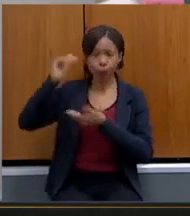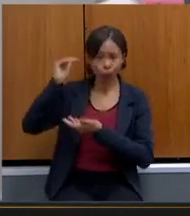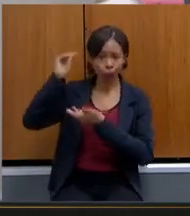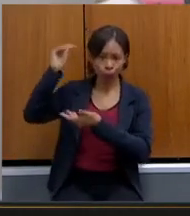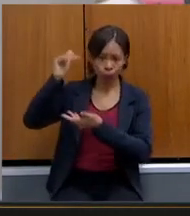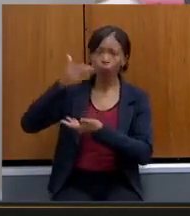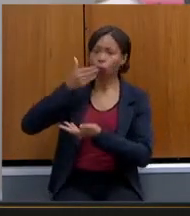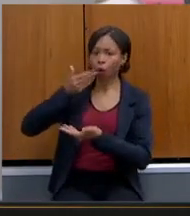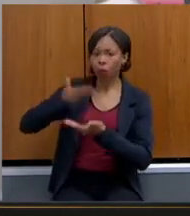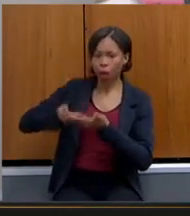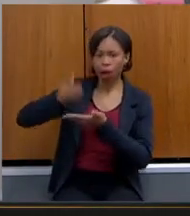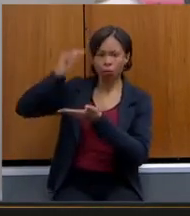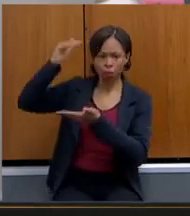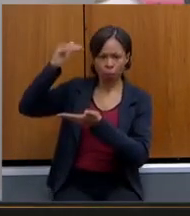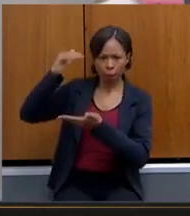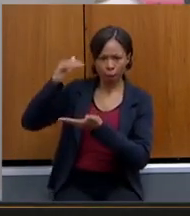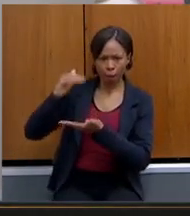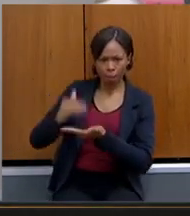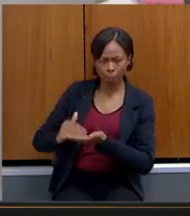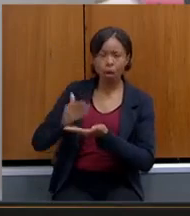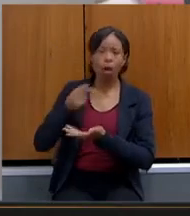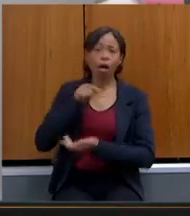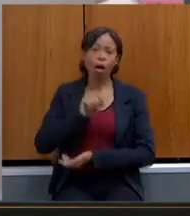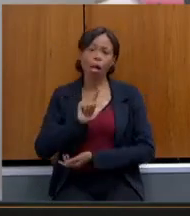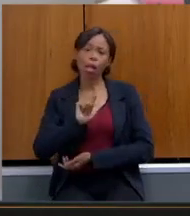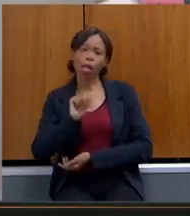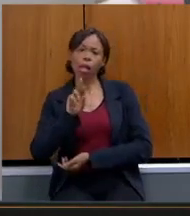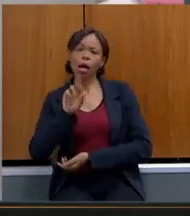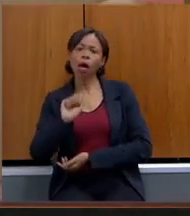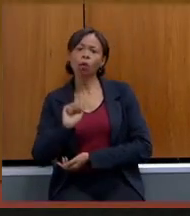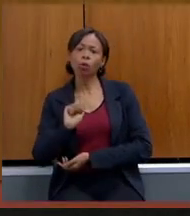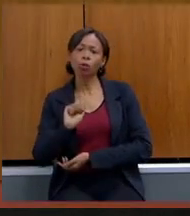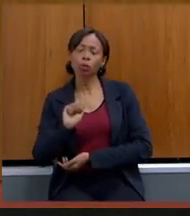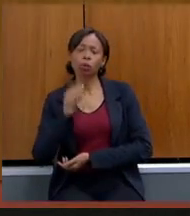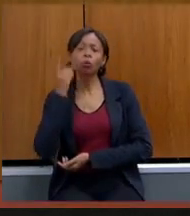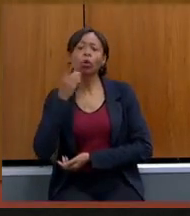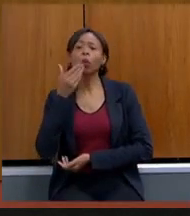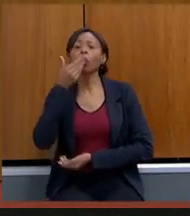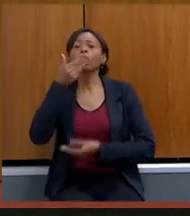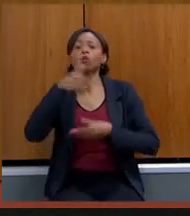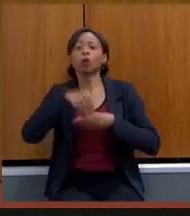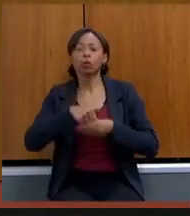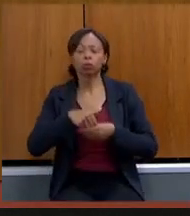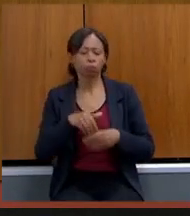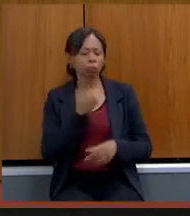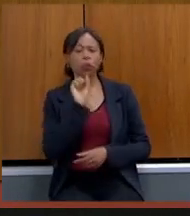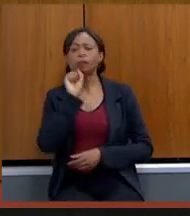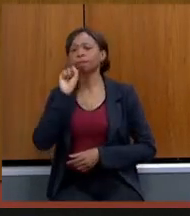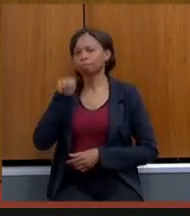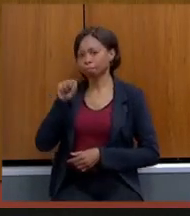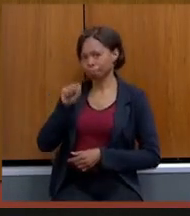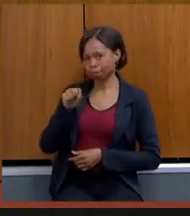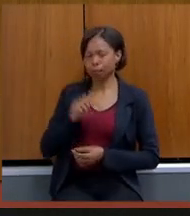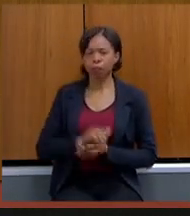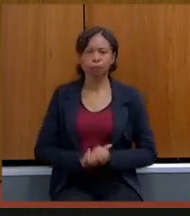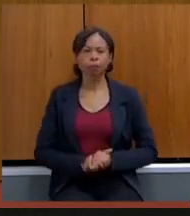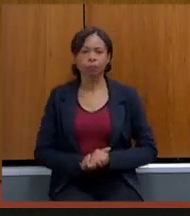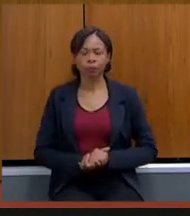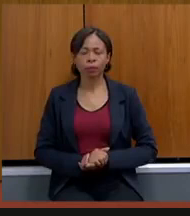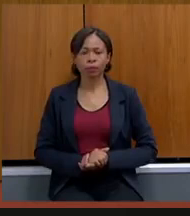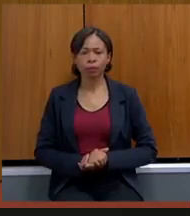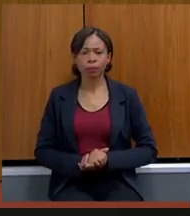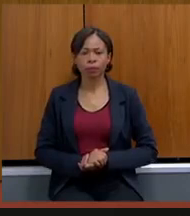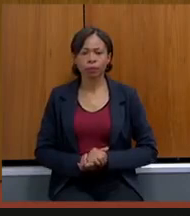primeiro bloco consulta a deputada Laura Serrano como vota Eu voto sim Presidente obrigada a